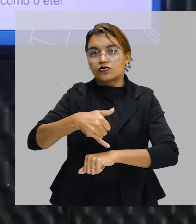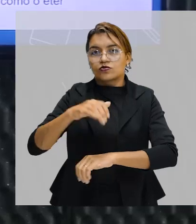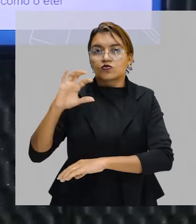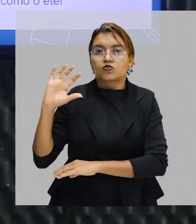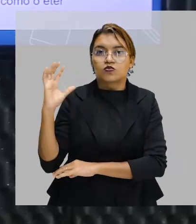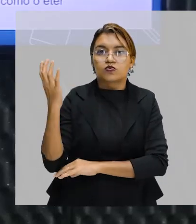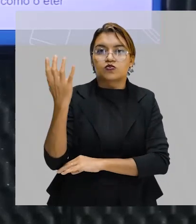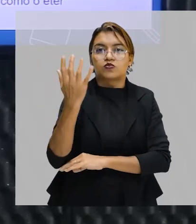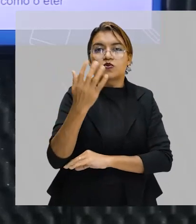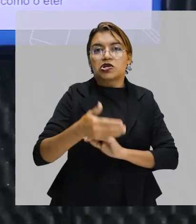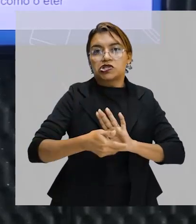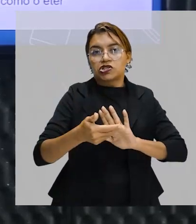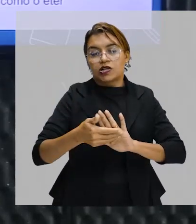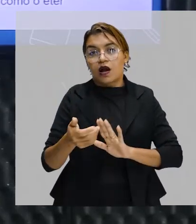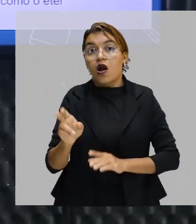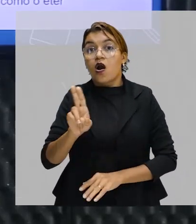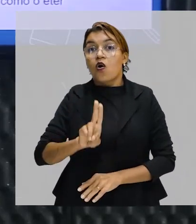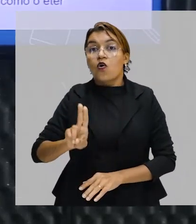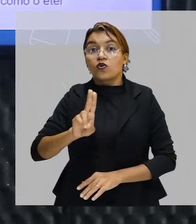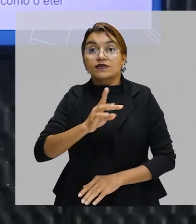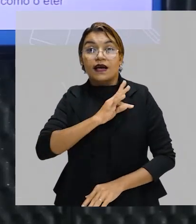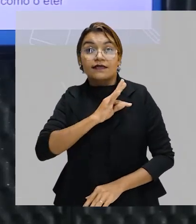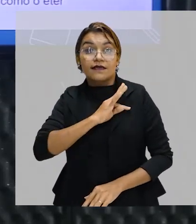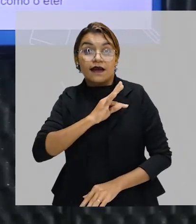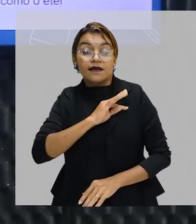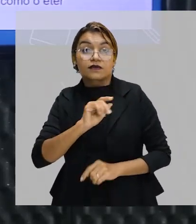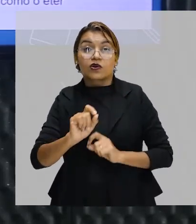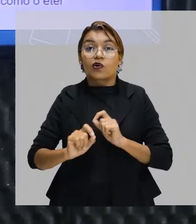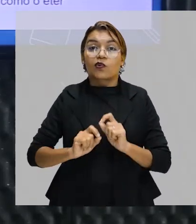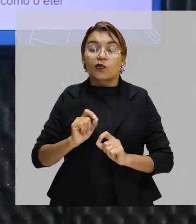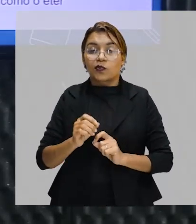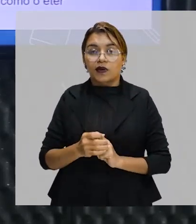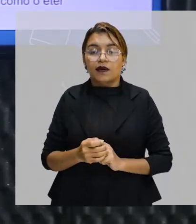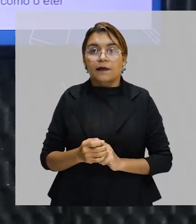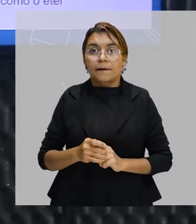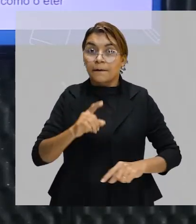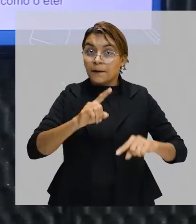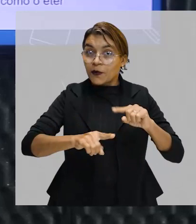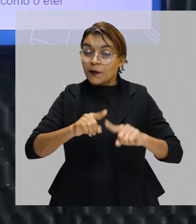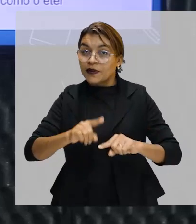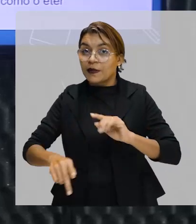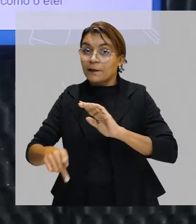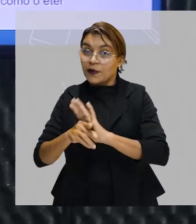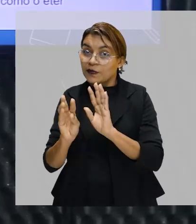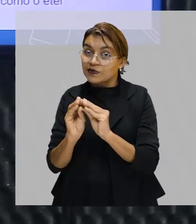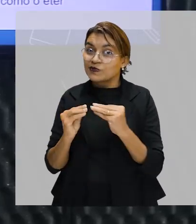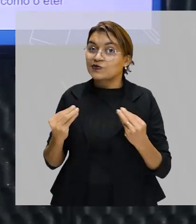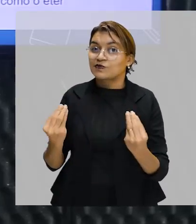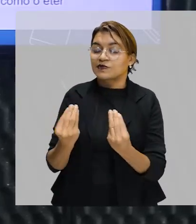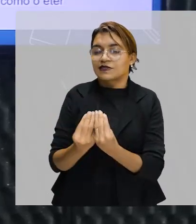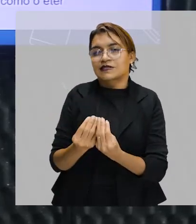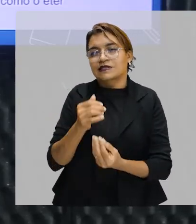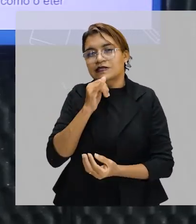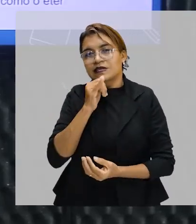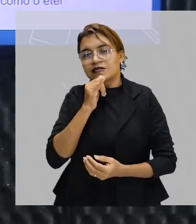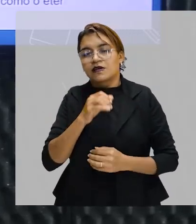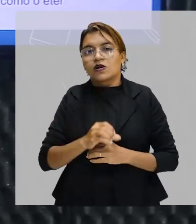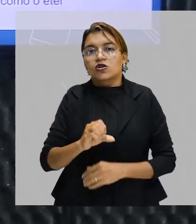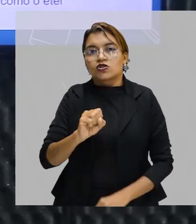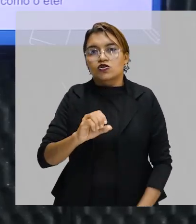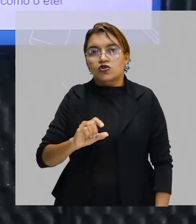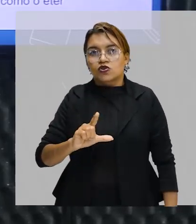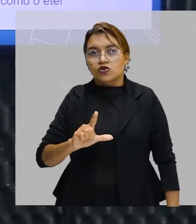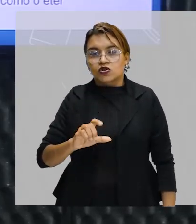pode ser feita por meio de técnicas que levam em conta as propriedades das substâncias, como a solubilidade,